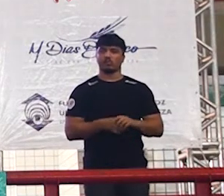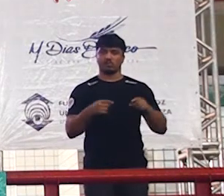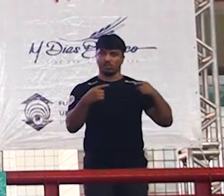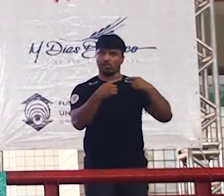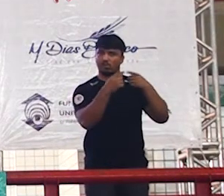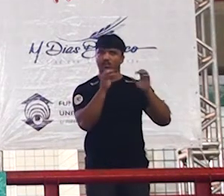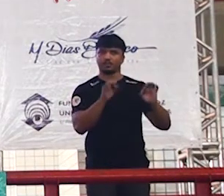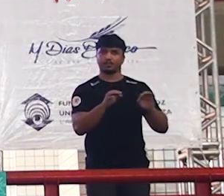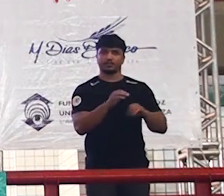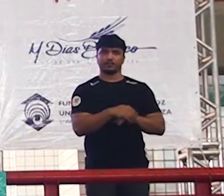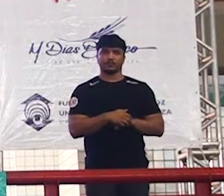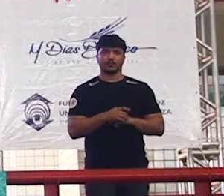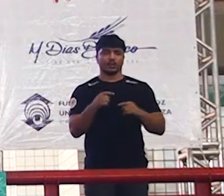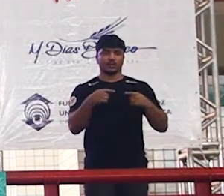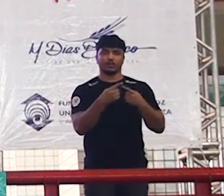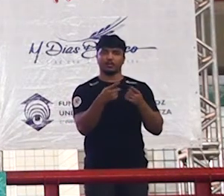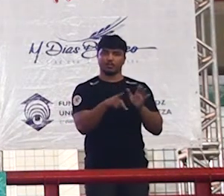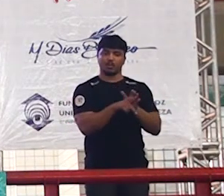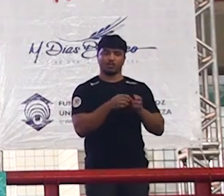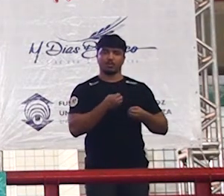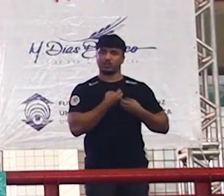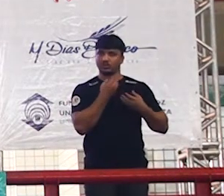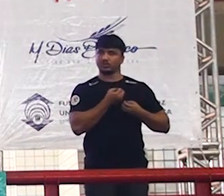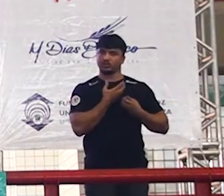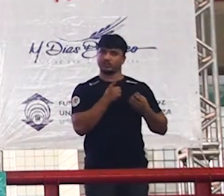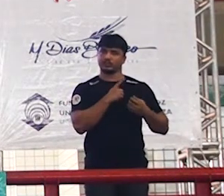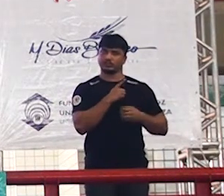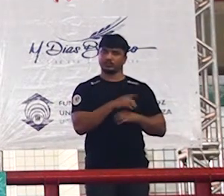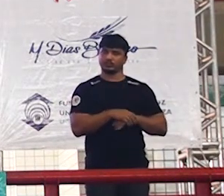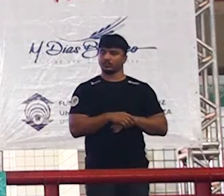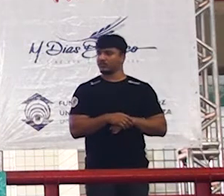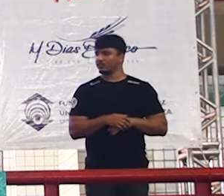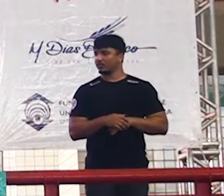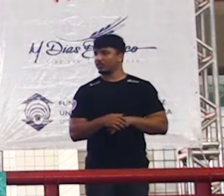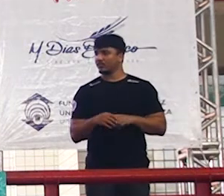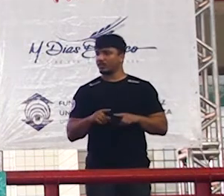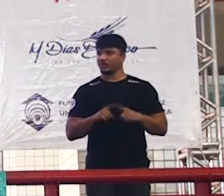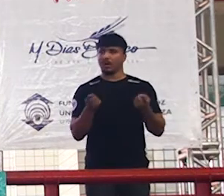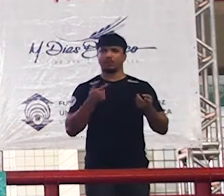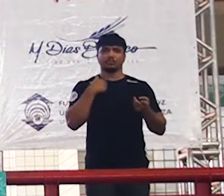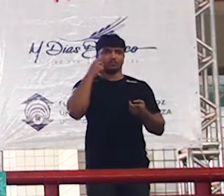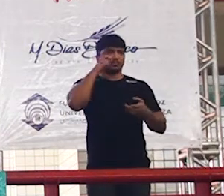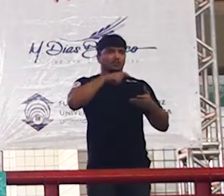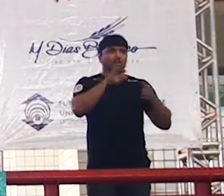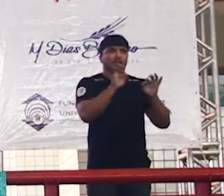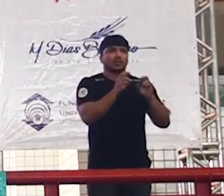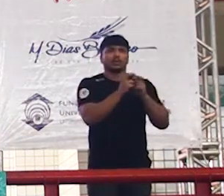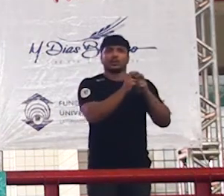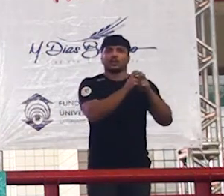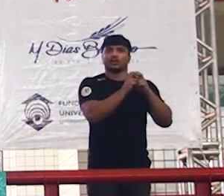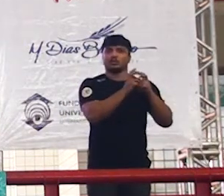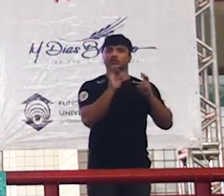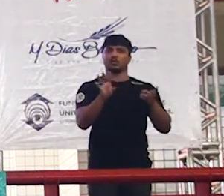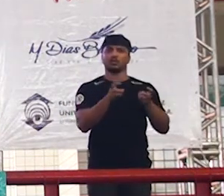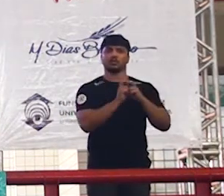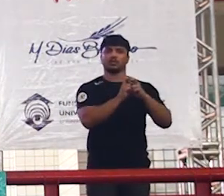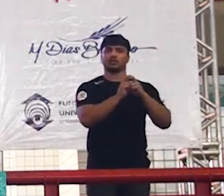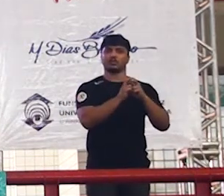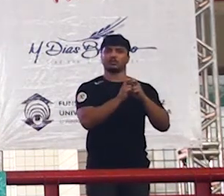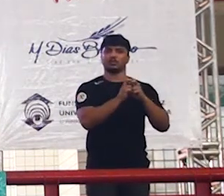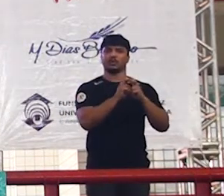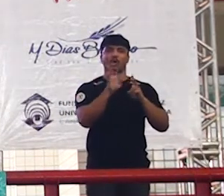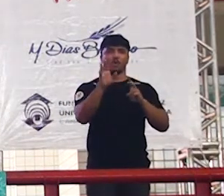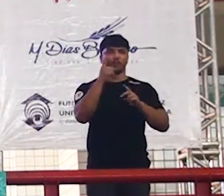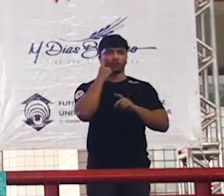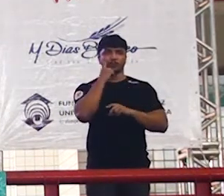Confirma. Ele está sim falando sobre a própria poesia. Professor, mas eu não estou vendo, ele está falando de trem. Olha que